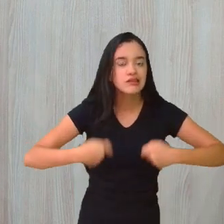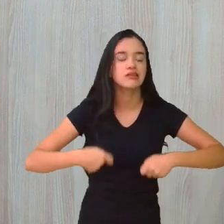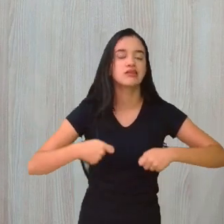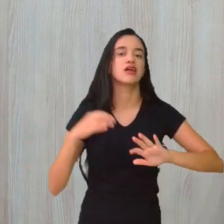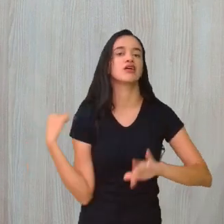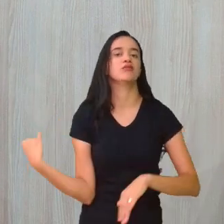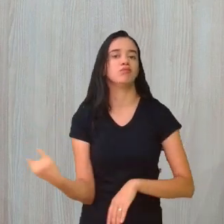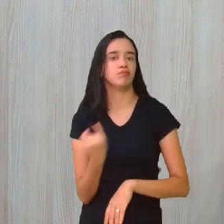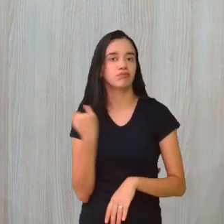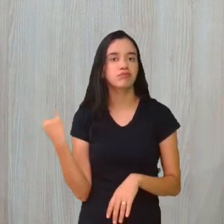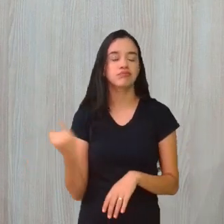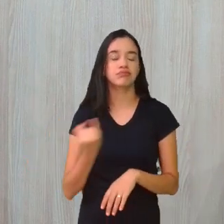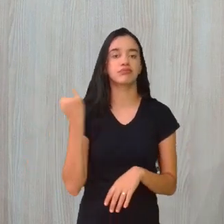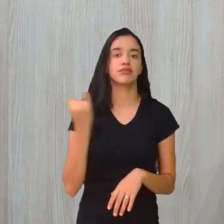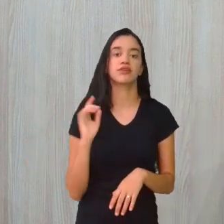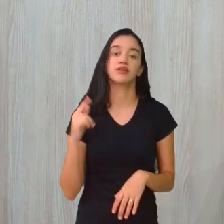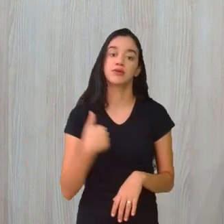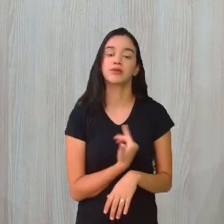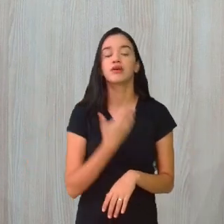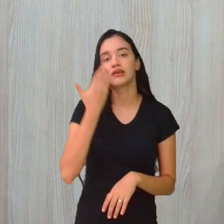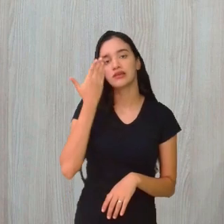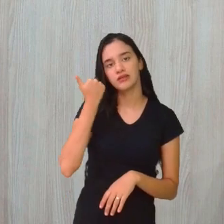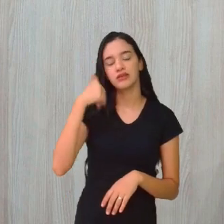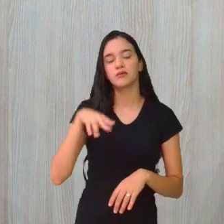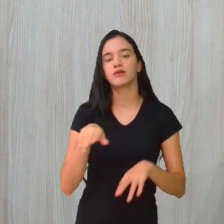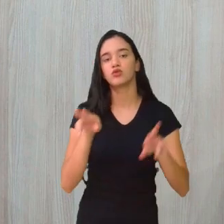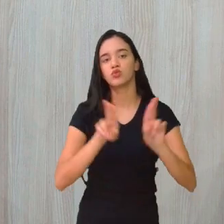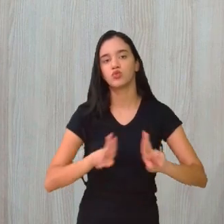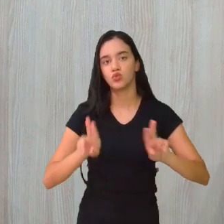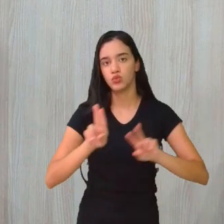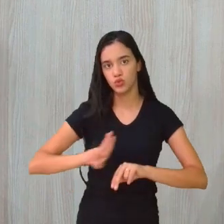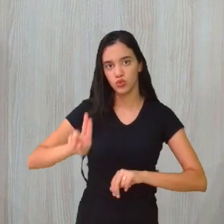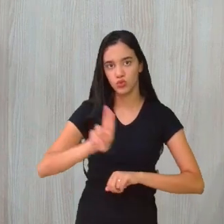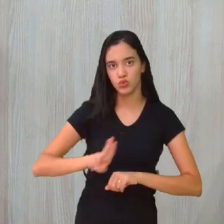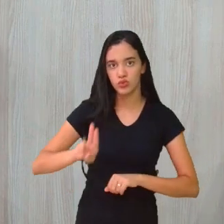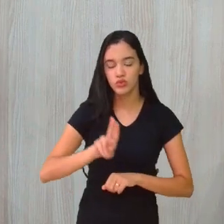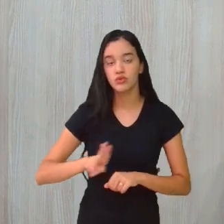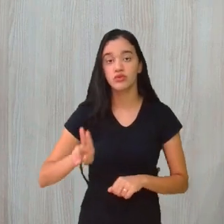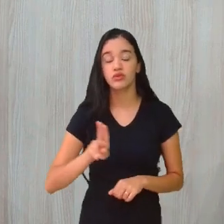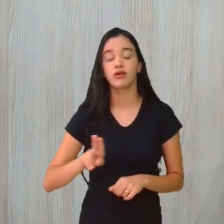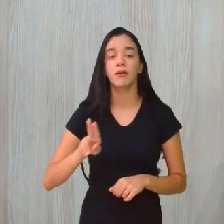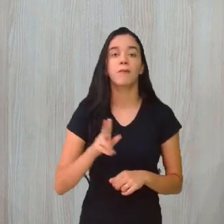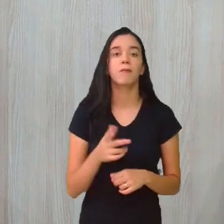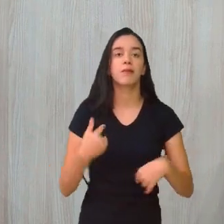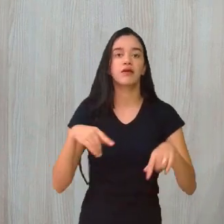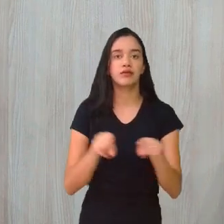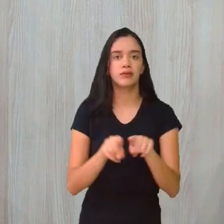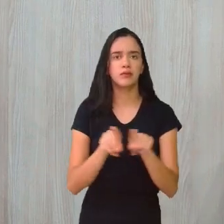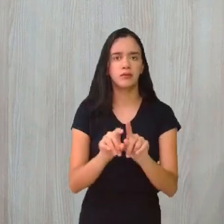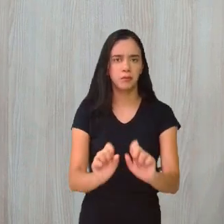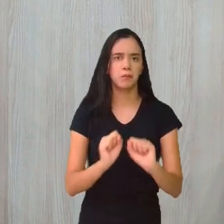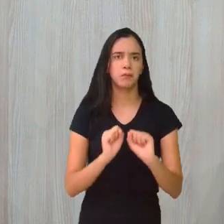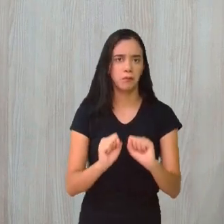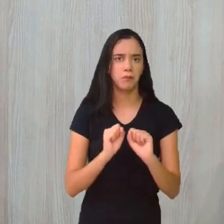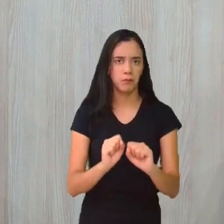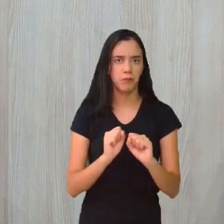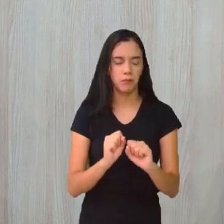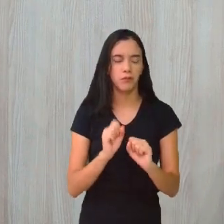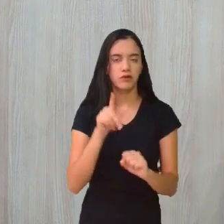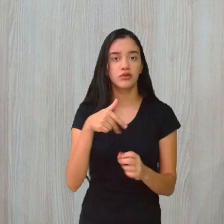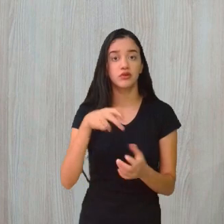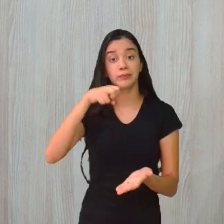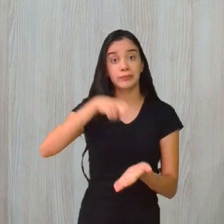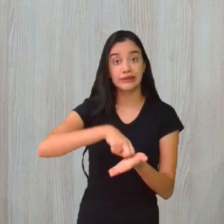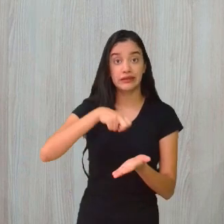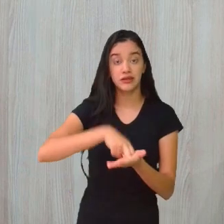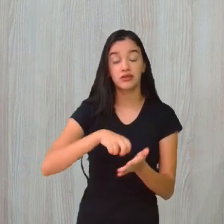que a gente saiba usar os pontos finais para não construir períodos enormes, que inclusive podem ser penalizados